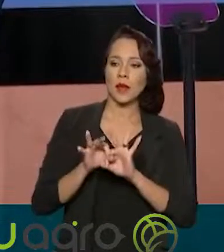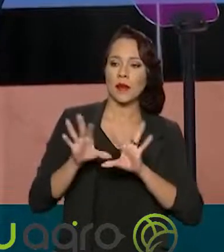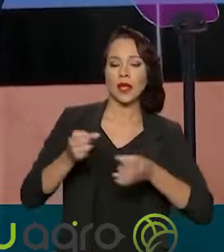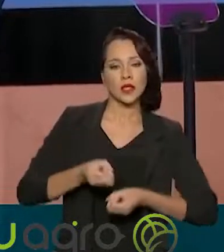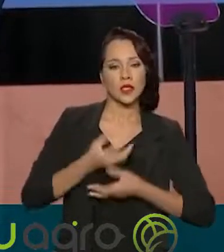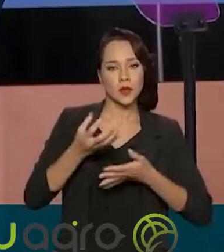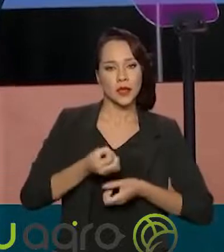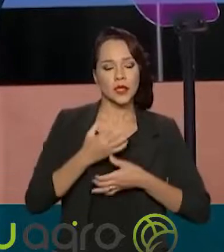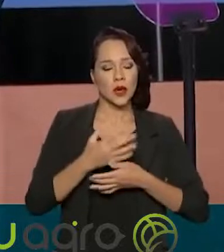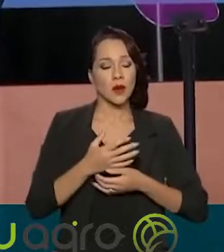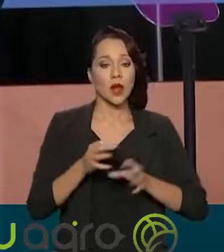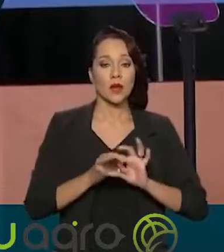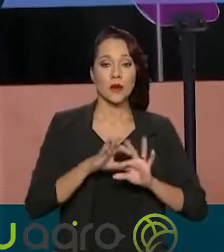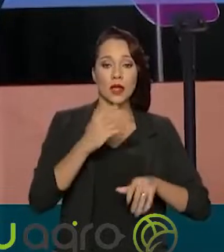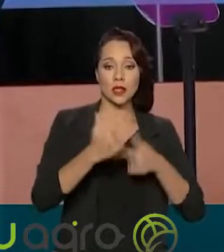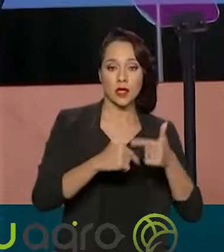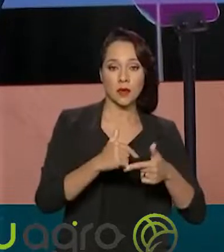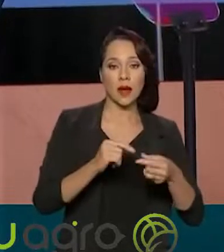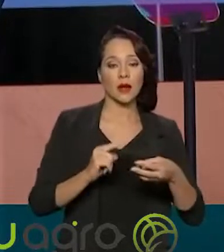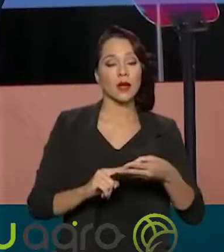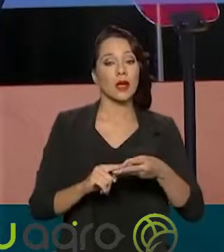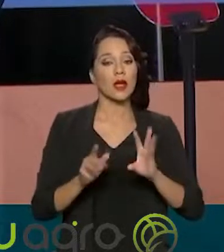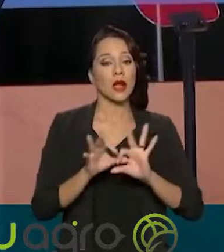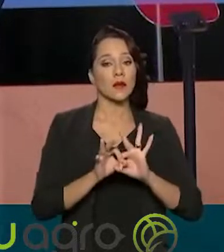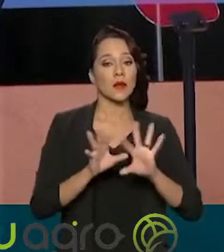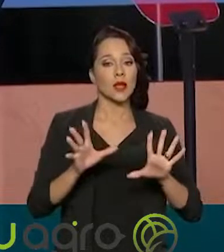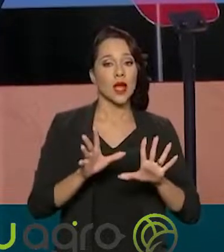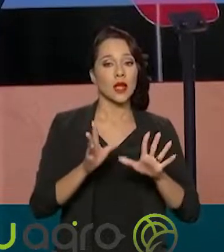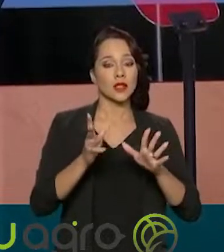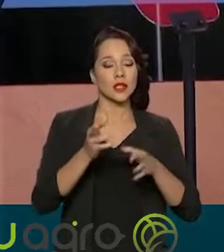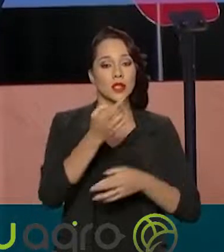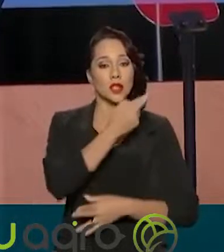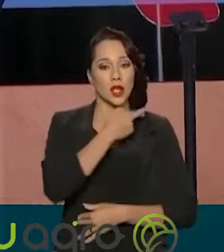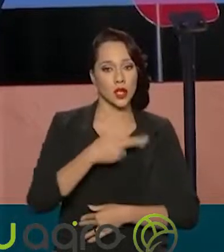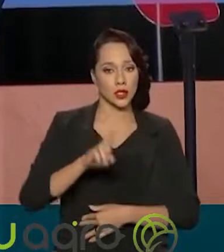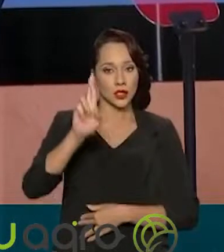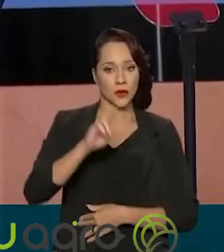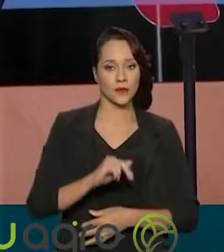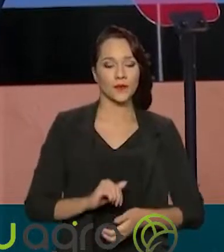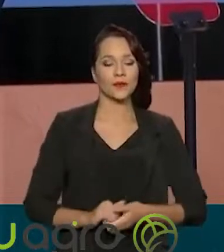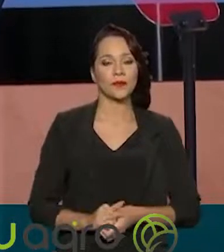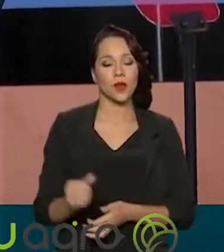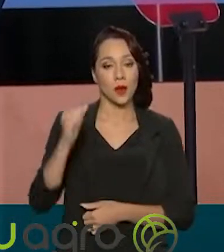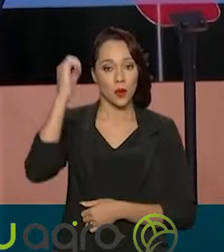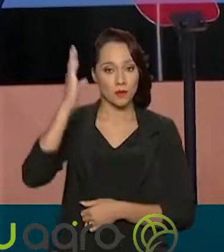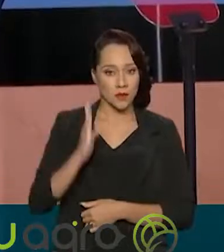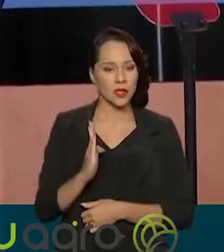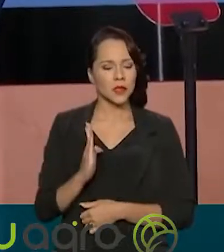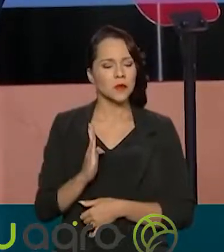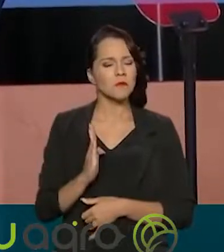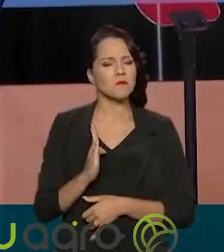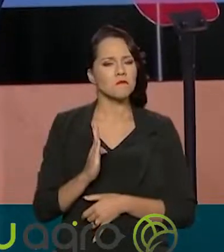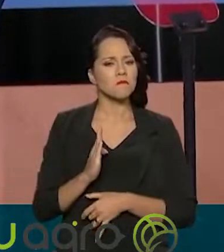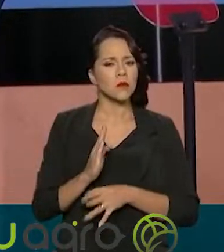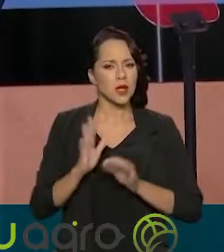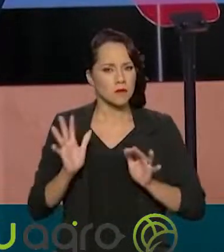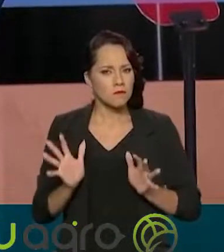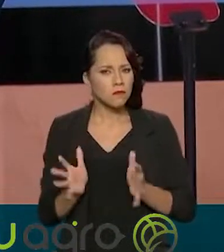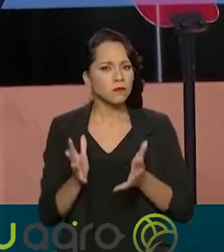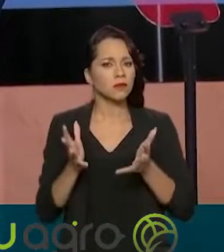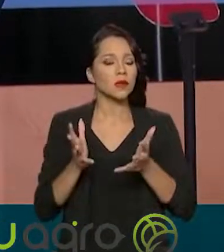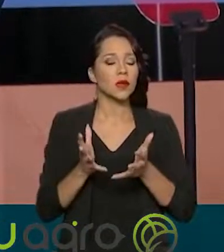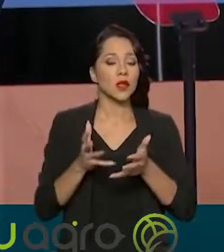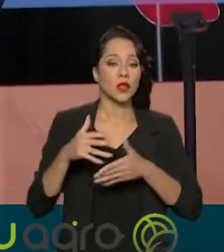expressão, de trabalho e de culto religioso. O Brasil se engajou fortemente